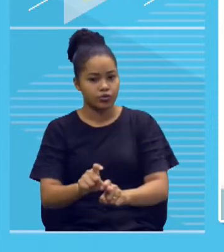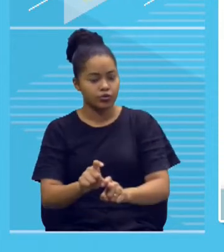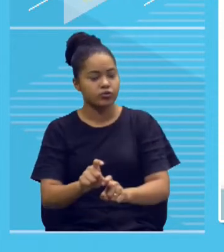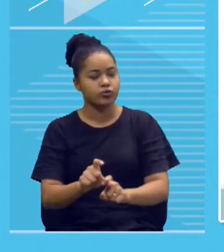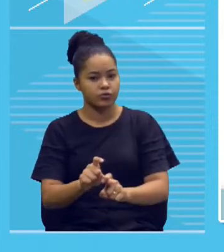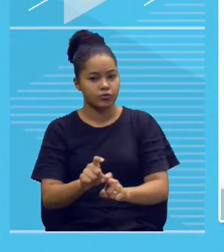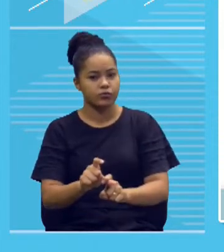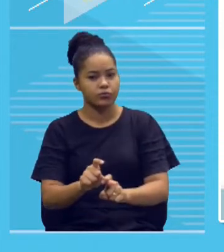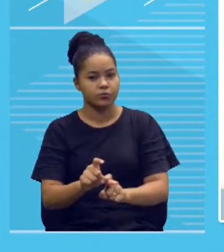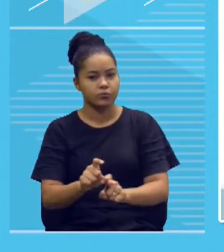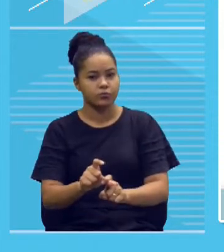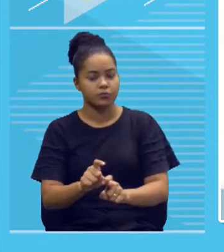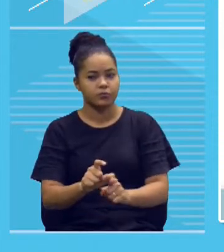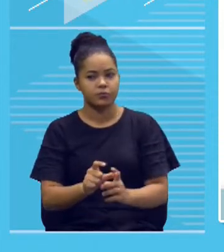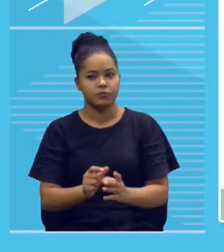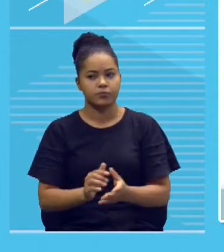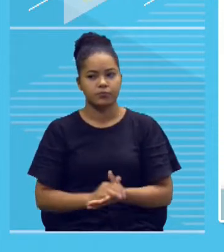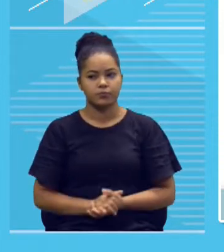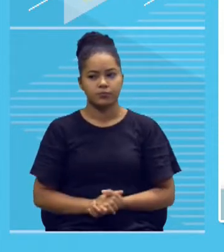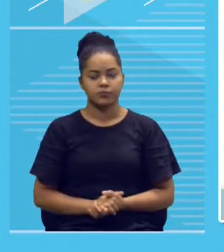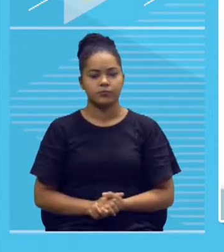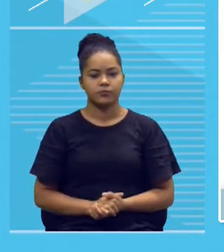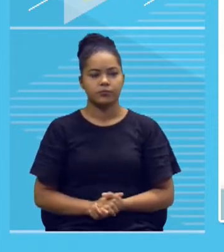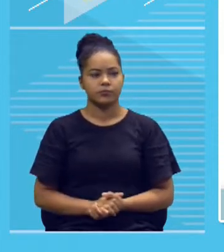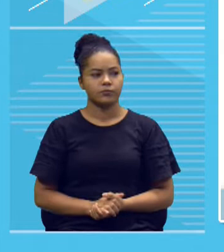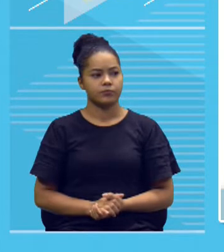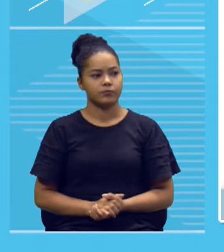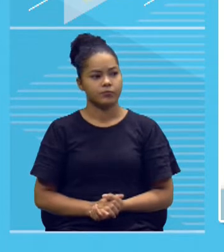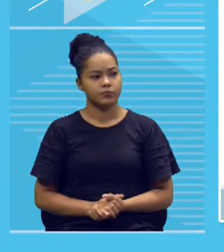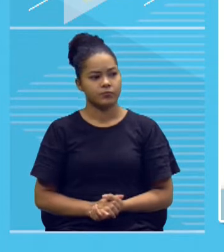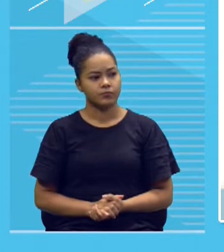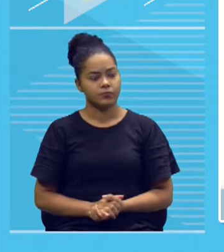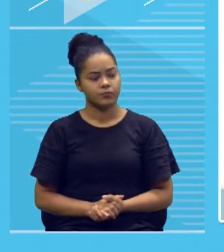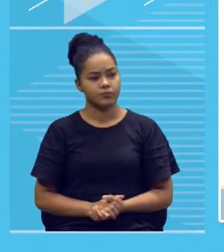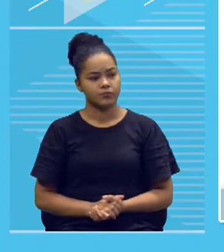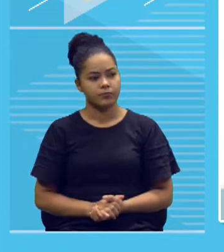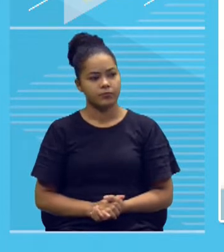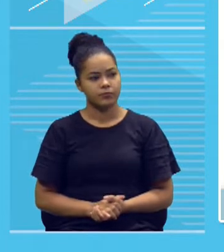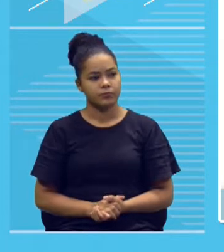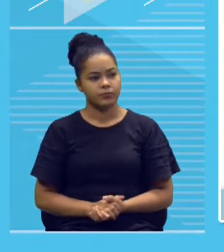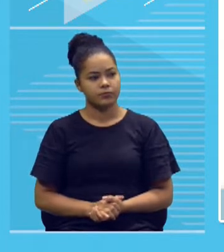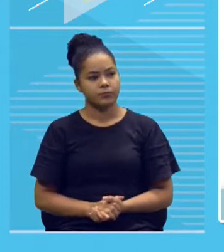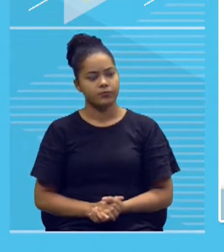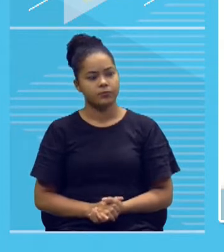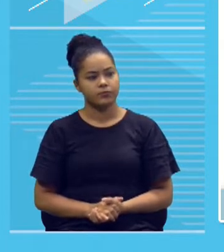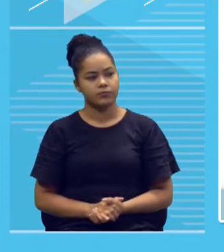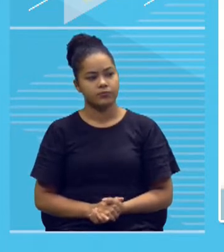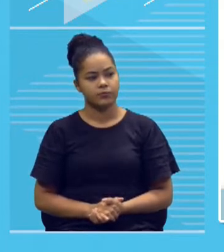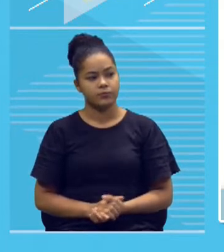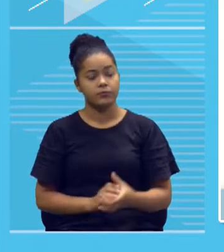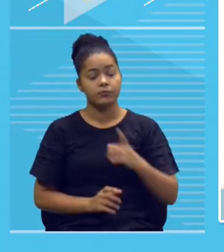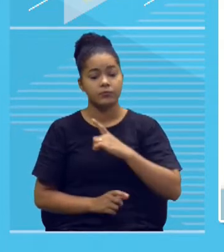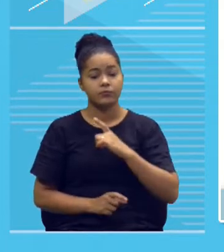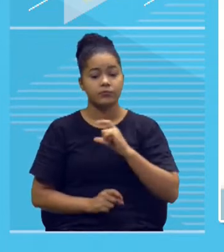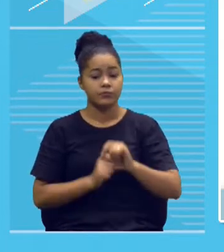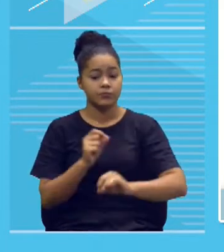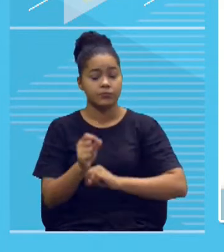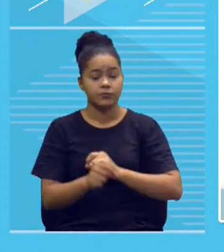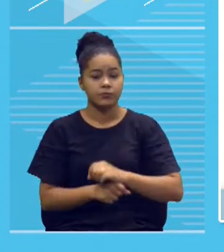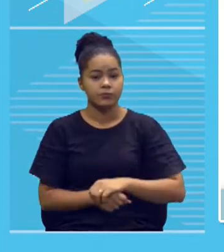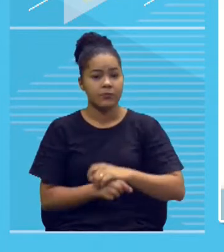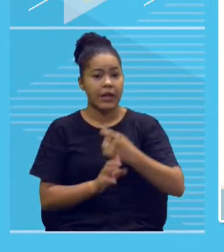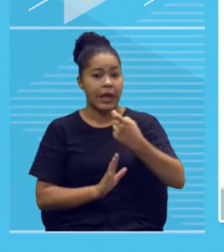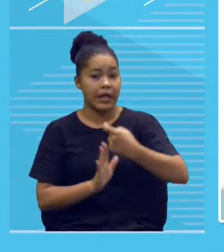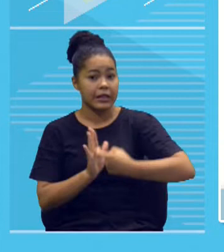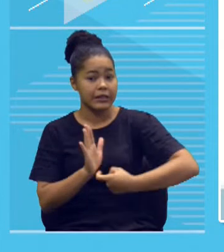pronto achei conseguir colocar a canetinha uma dívida de r$ 200 é feita a taxa de